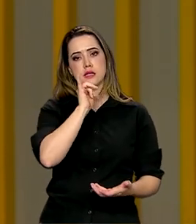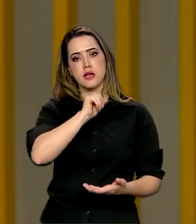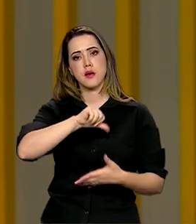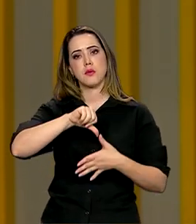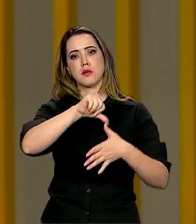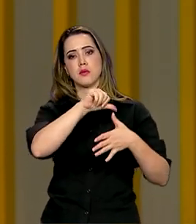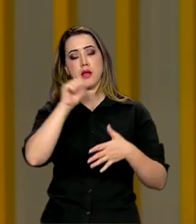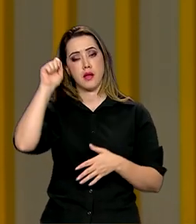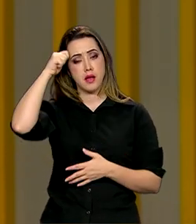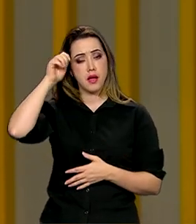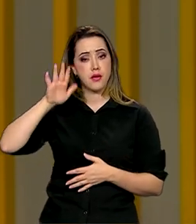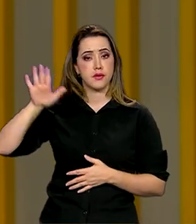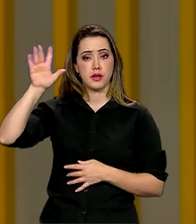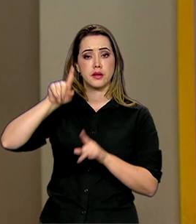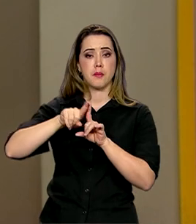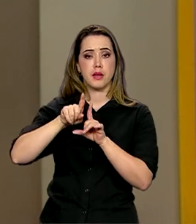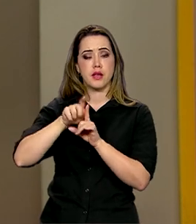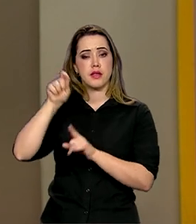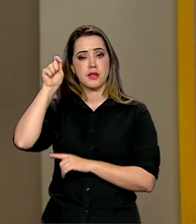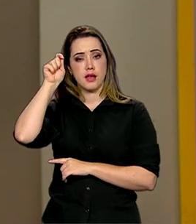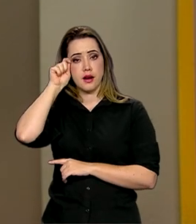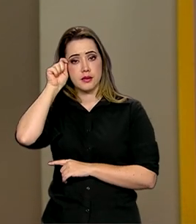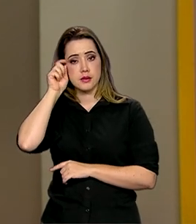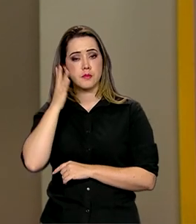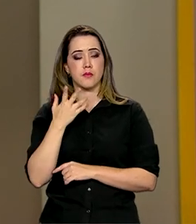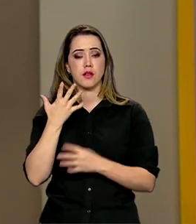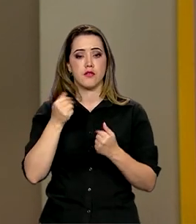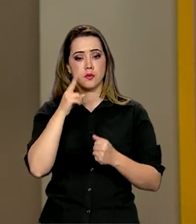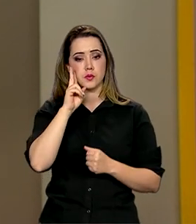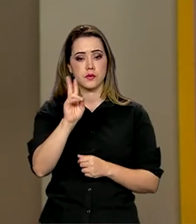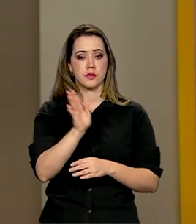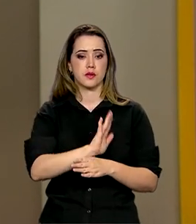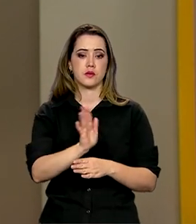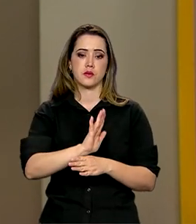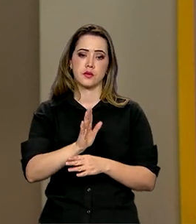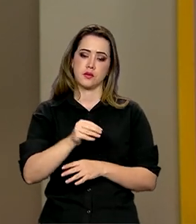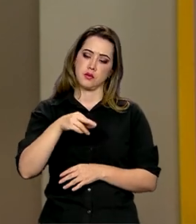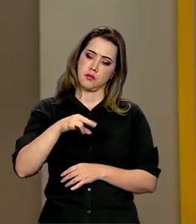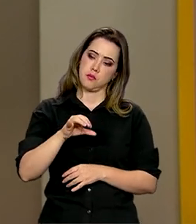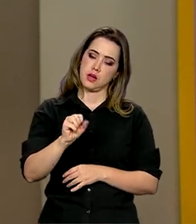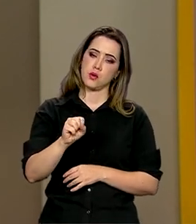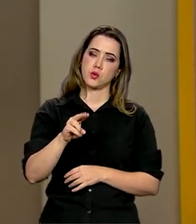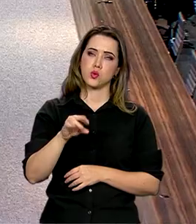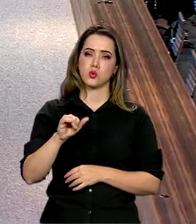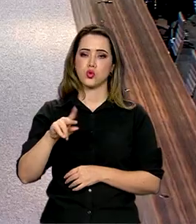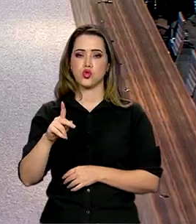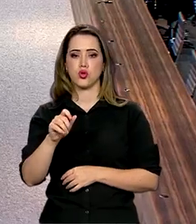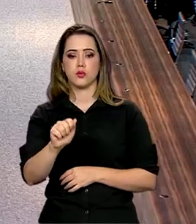na África e também na Ásia. É o que mostra a reportagem de Marcos Uchoa.